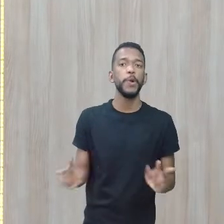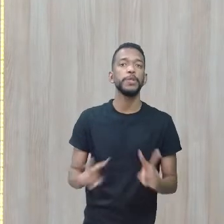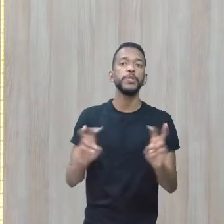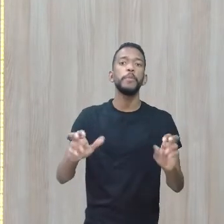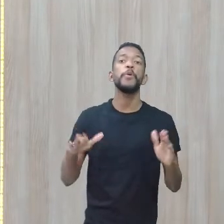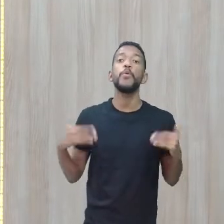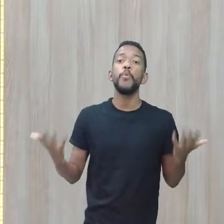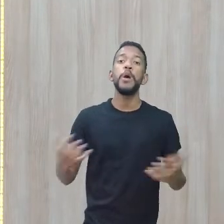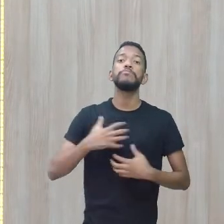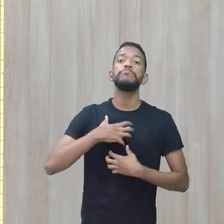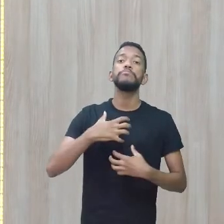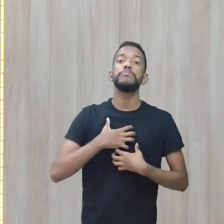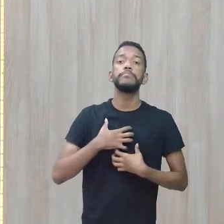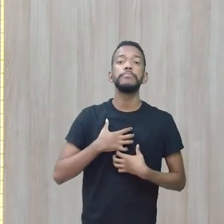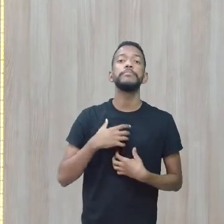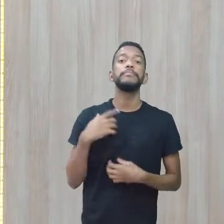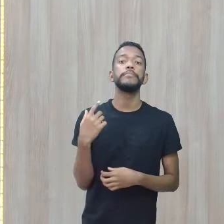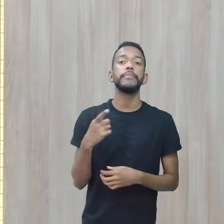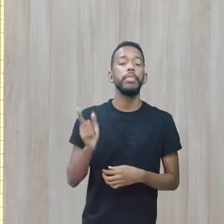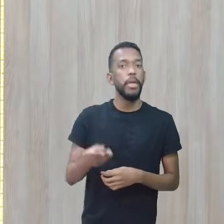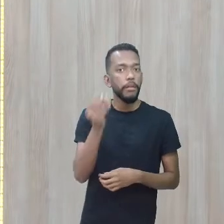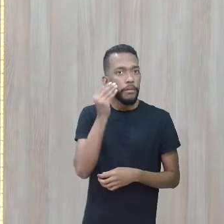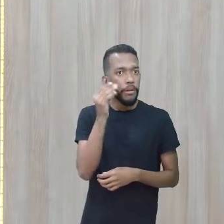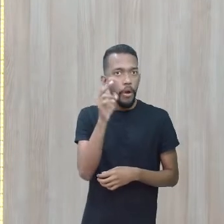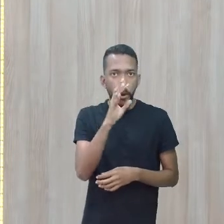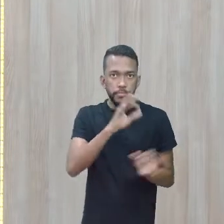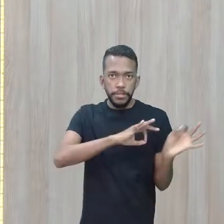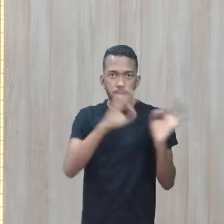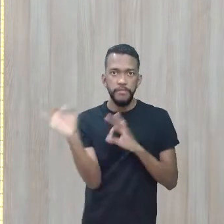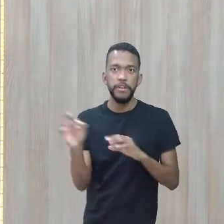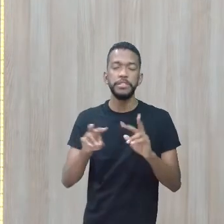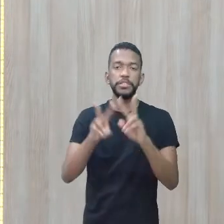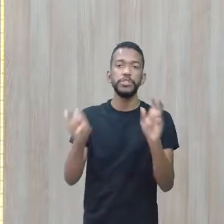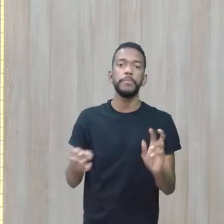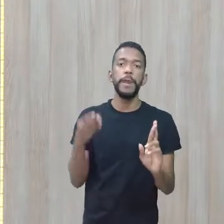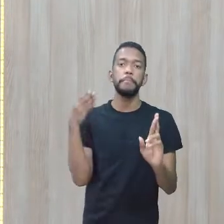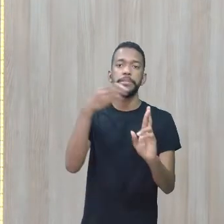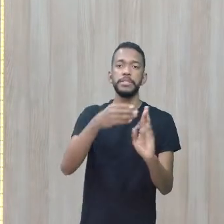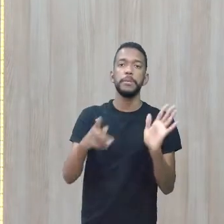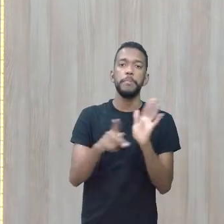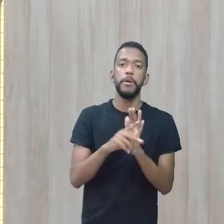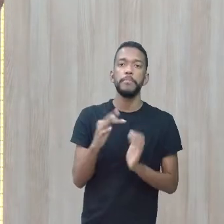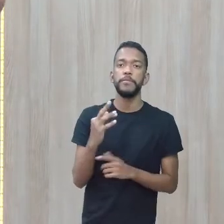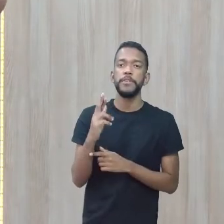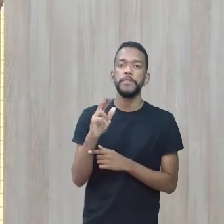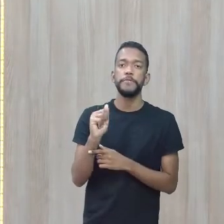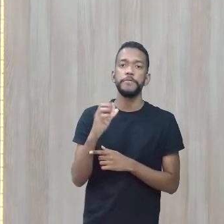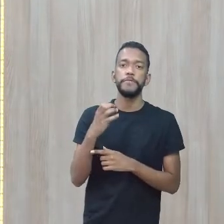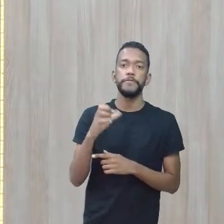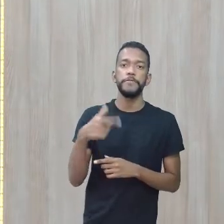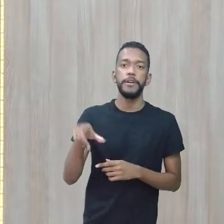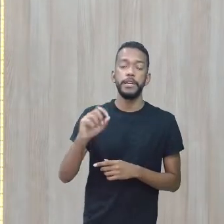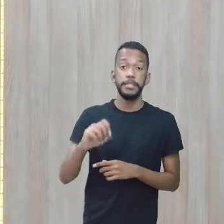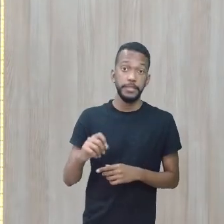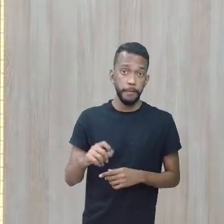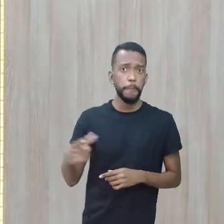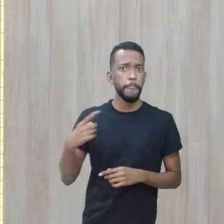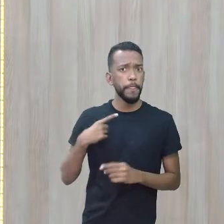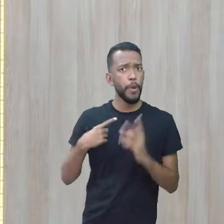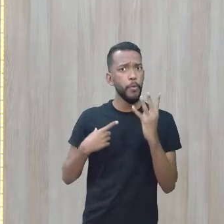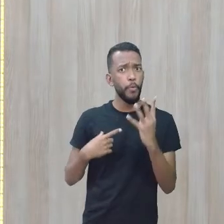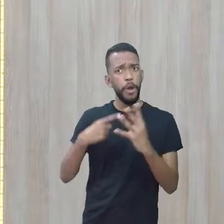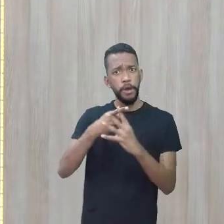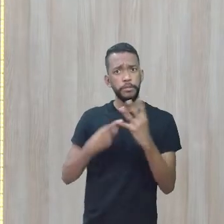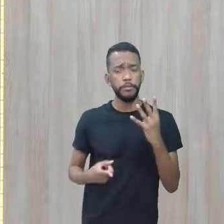as maneiras de observar a representação de uma fração. Aqui a gente tem 4 maneiras que se destacam e elas